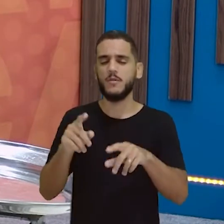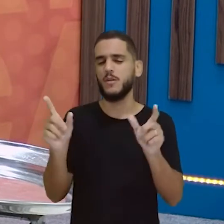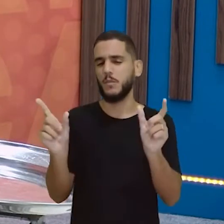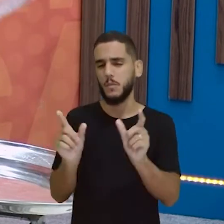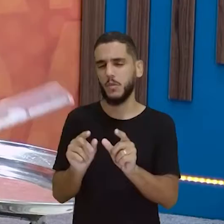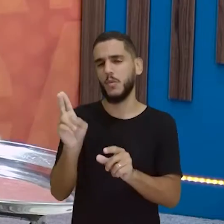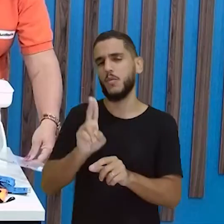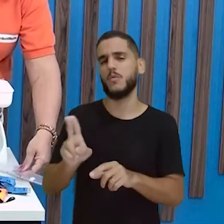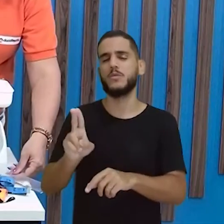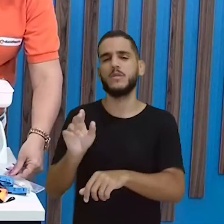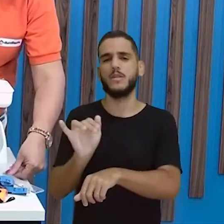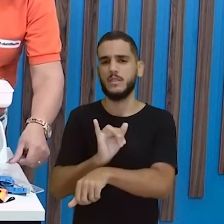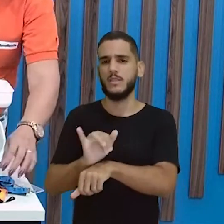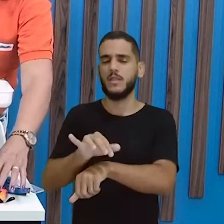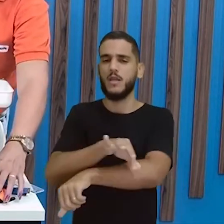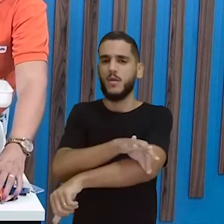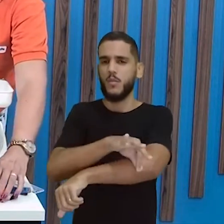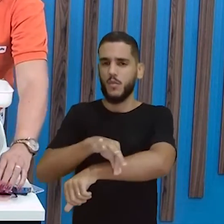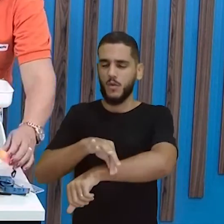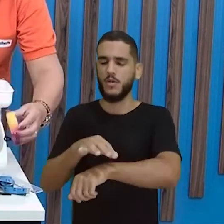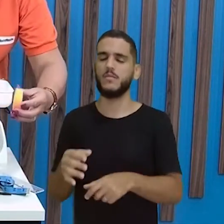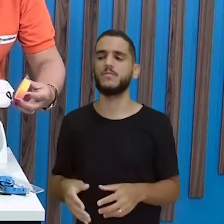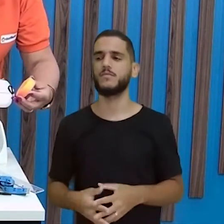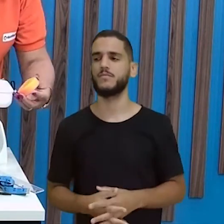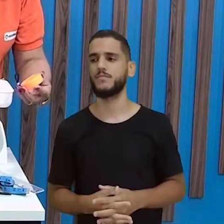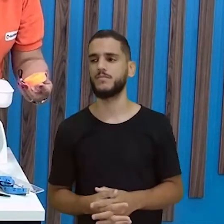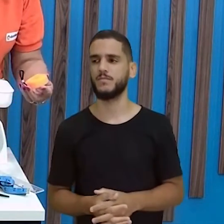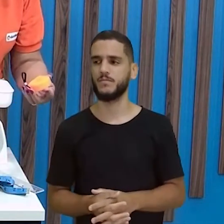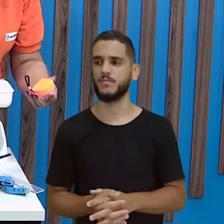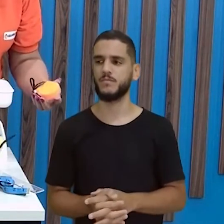régua. E eu tenho